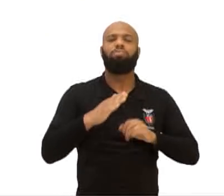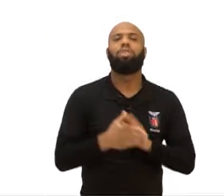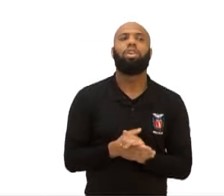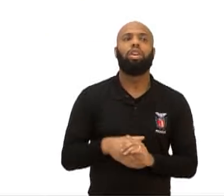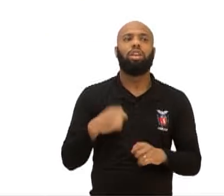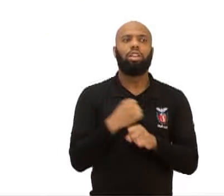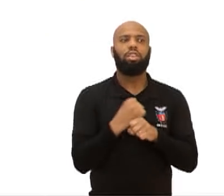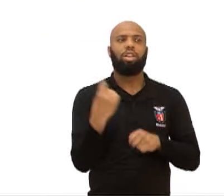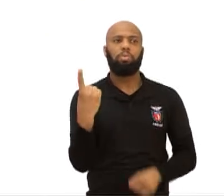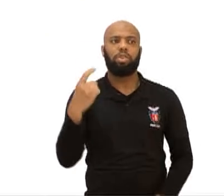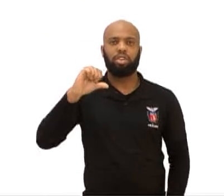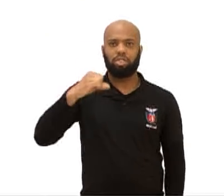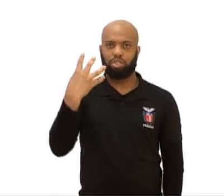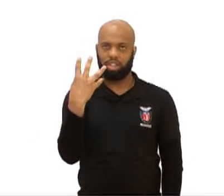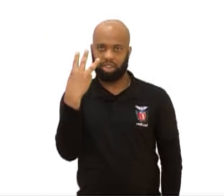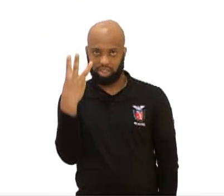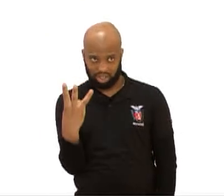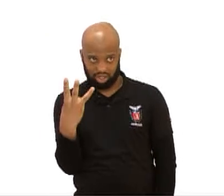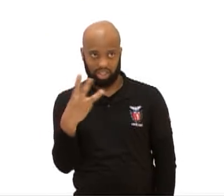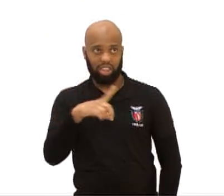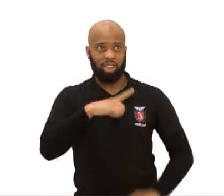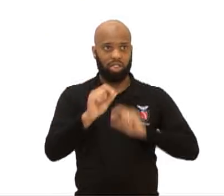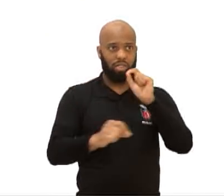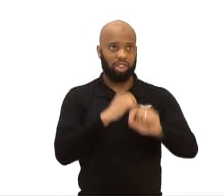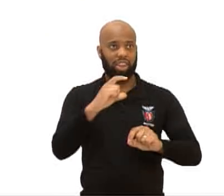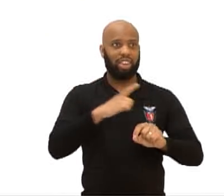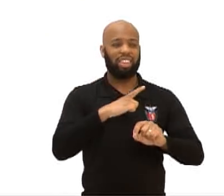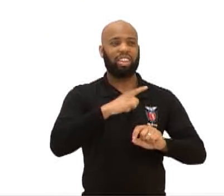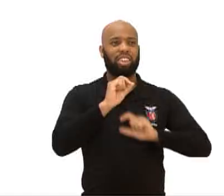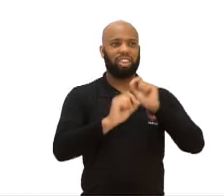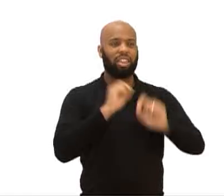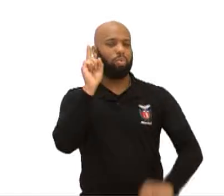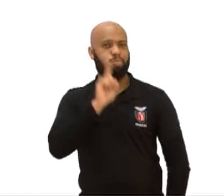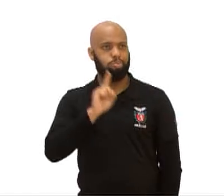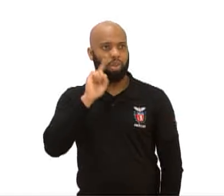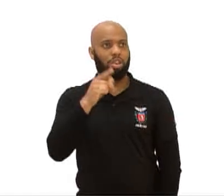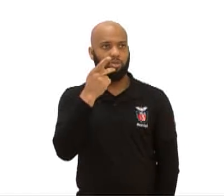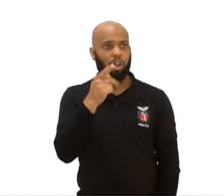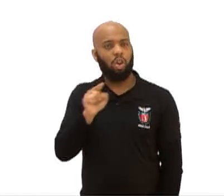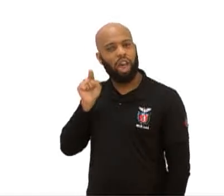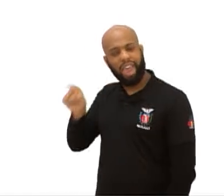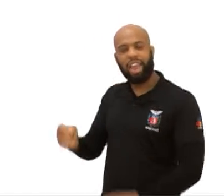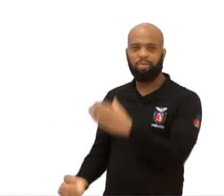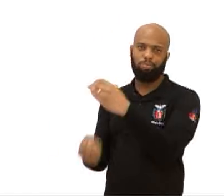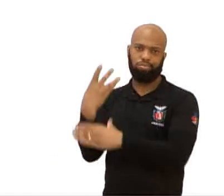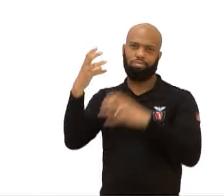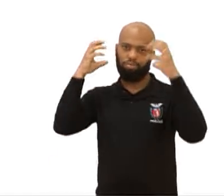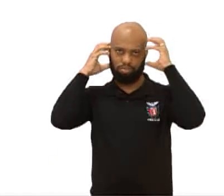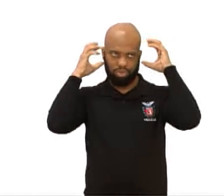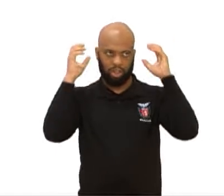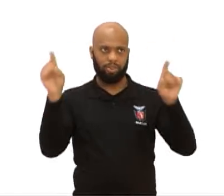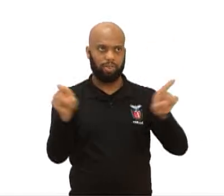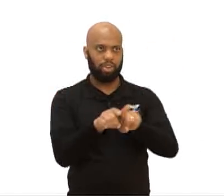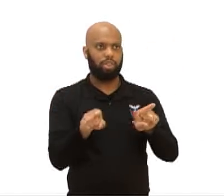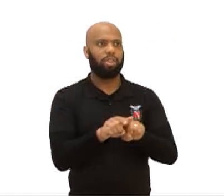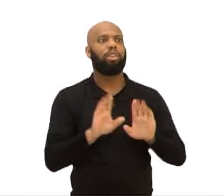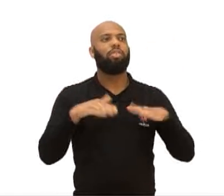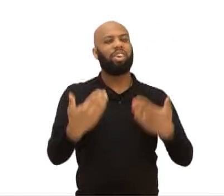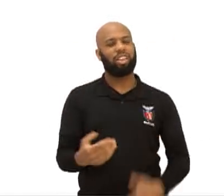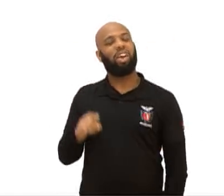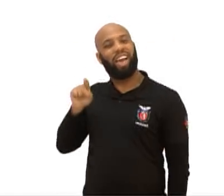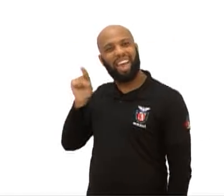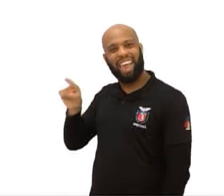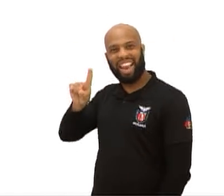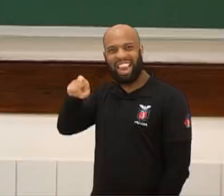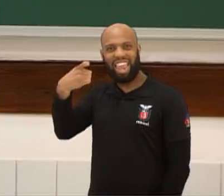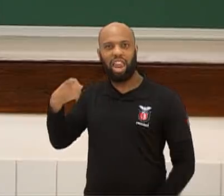Em 1943, a Suprema Corte norte-americana considerou o inventor do rádio. Então, ele